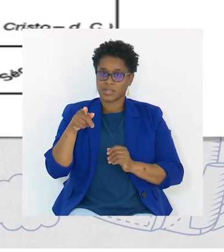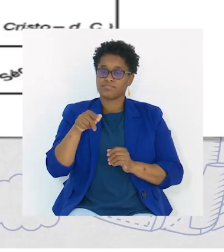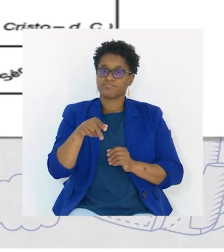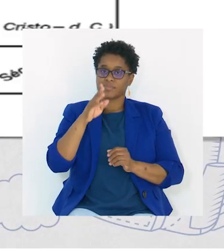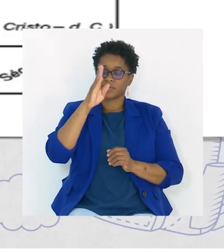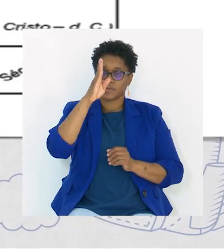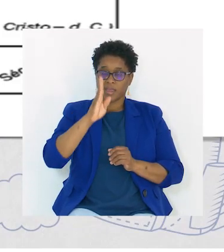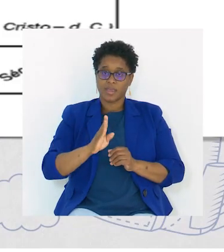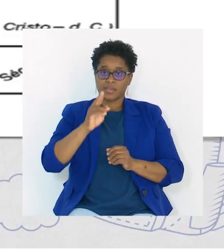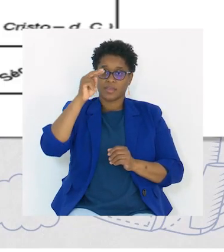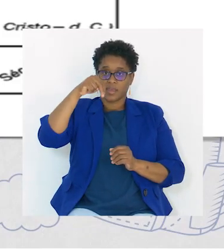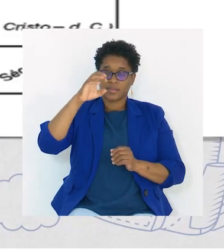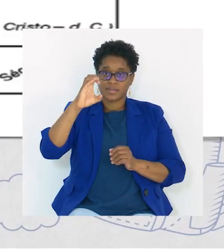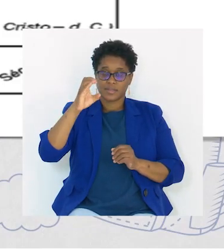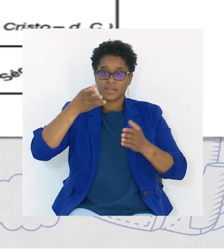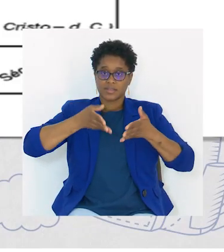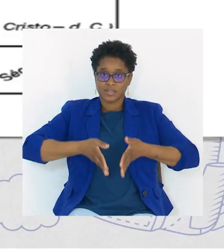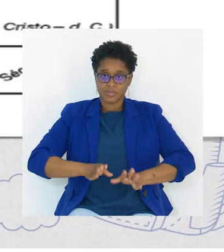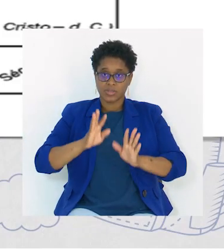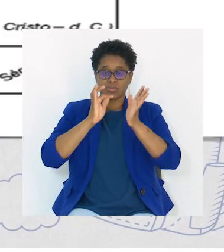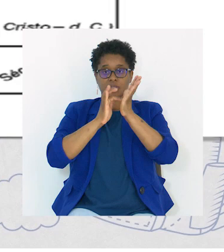nascimento de Cristo.